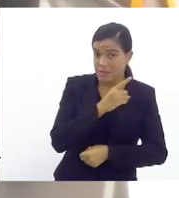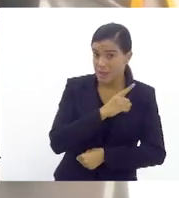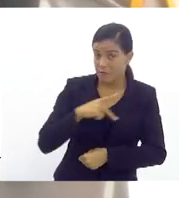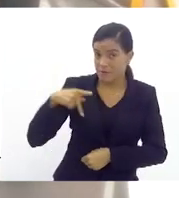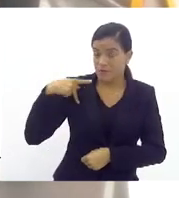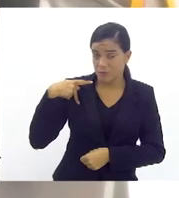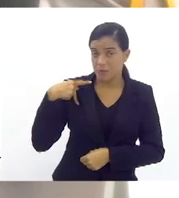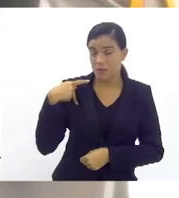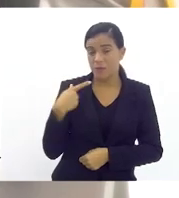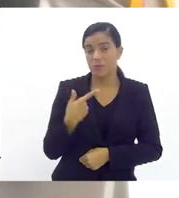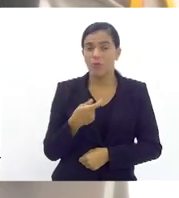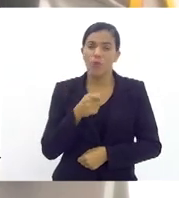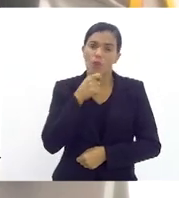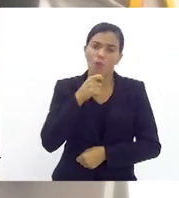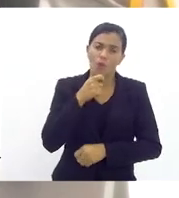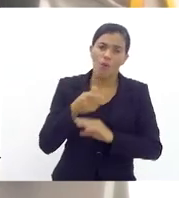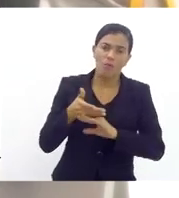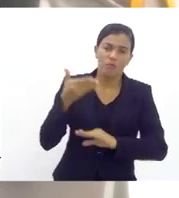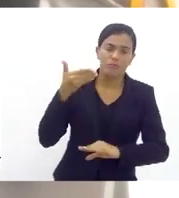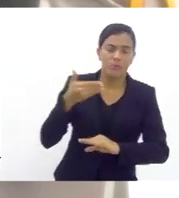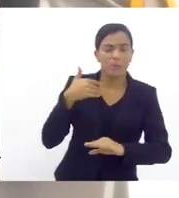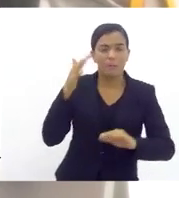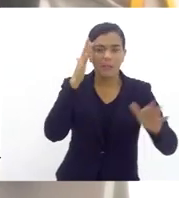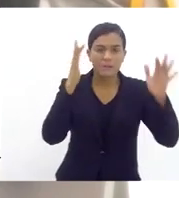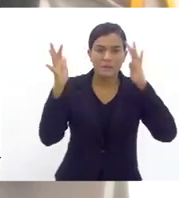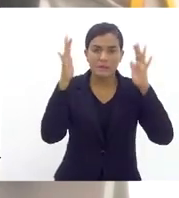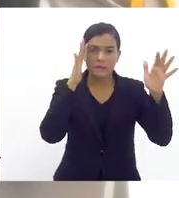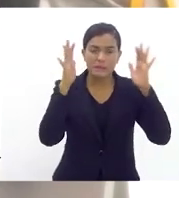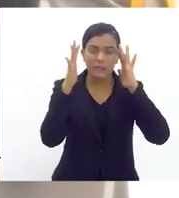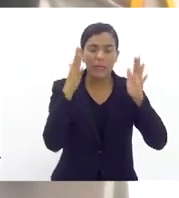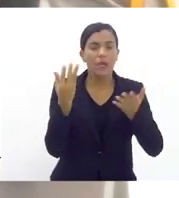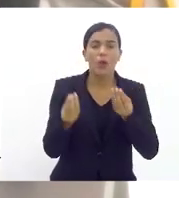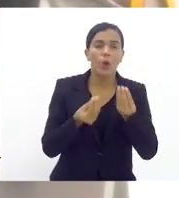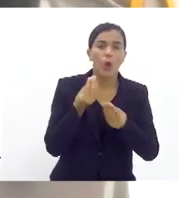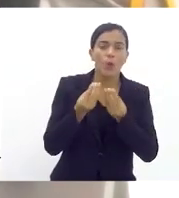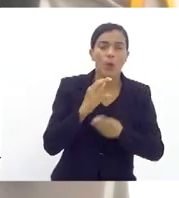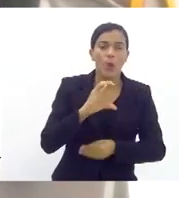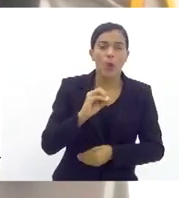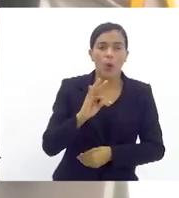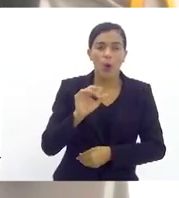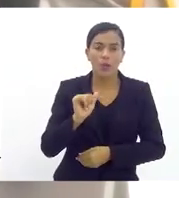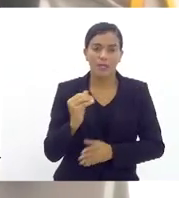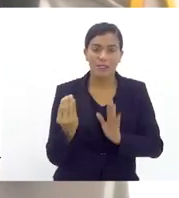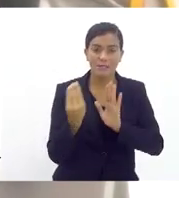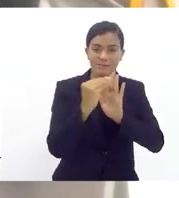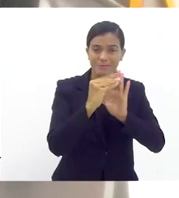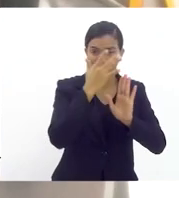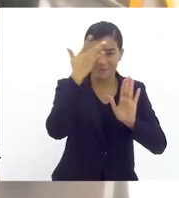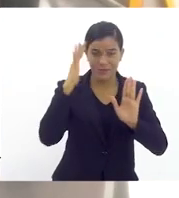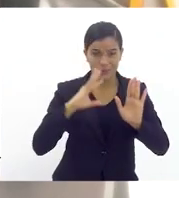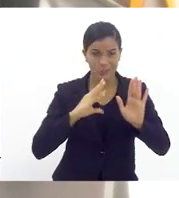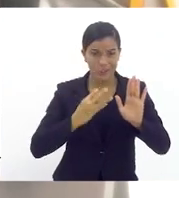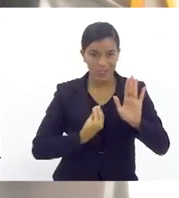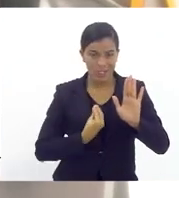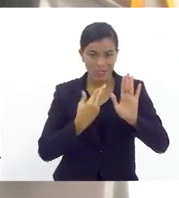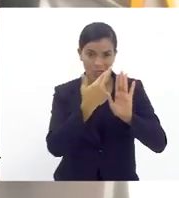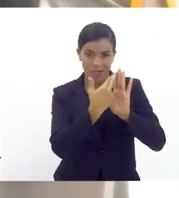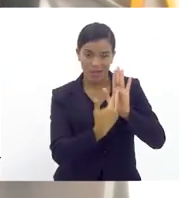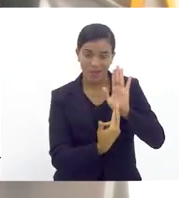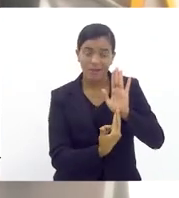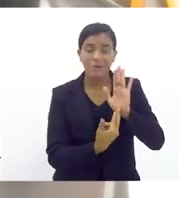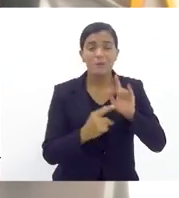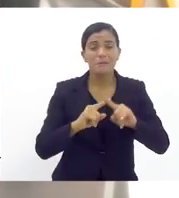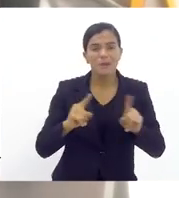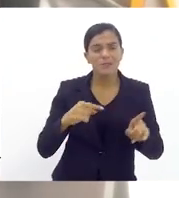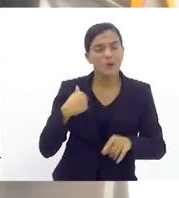público. Não havia tempo hábil para se pensar de colocar cotas para pessoas trans nesse regulamento.